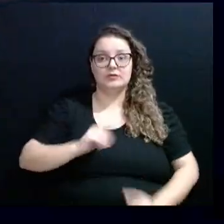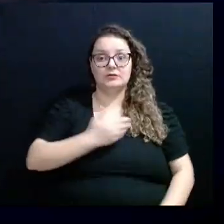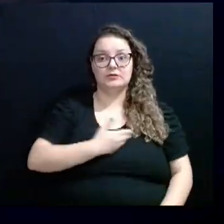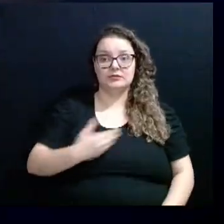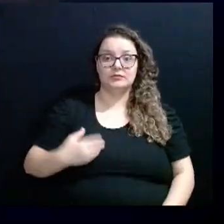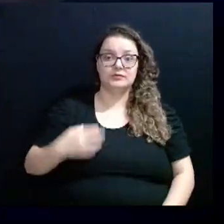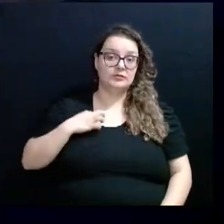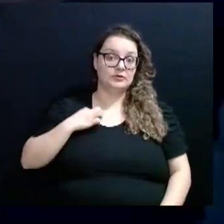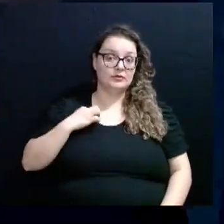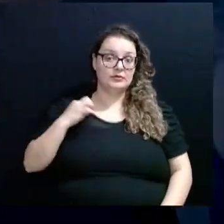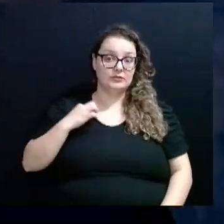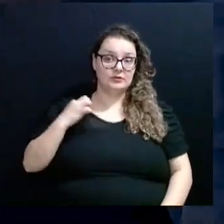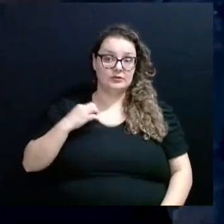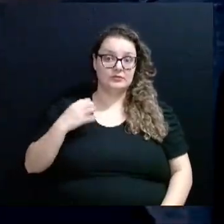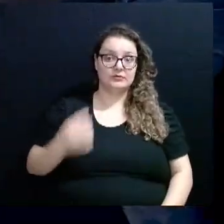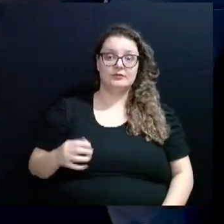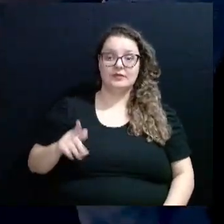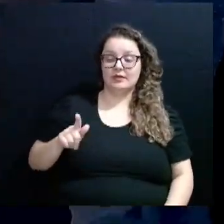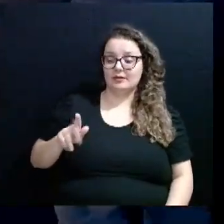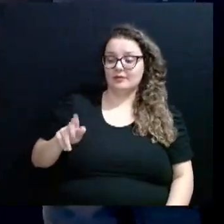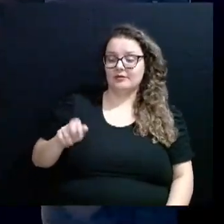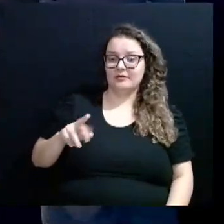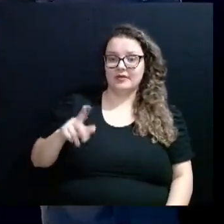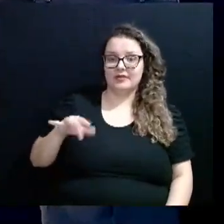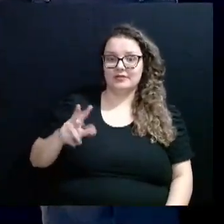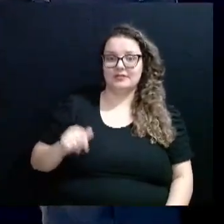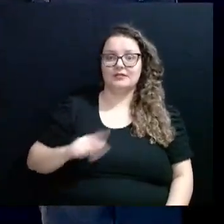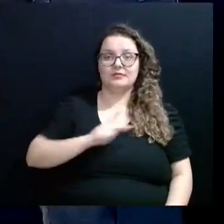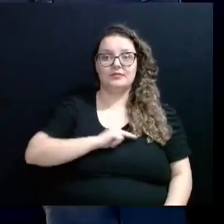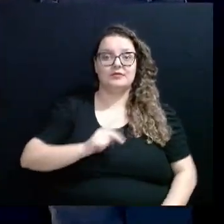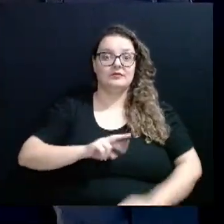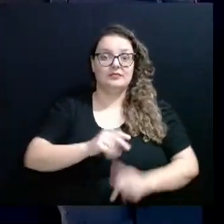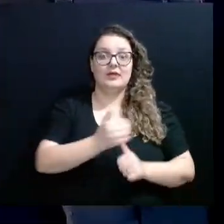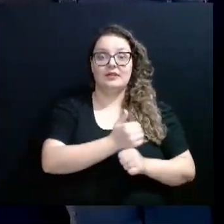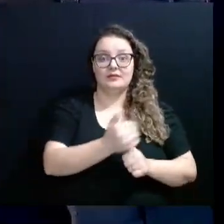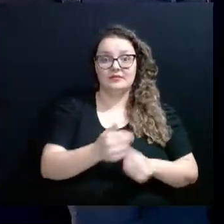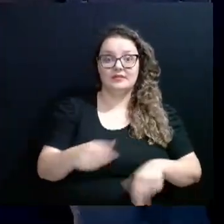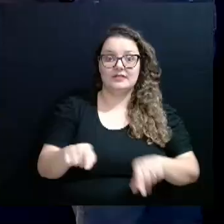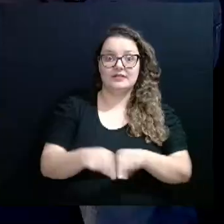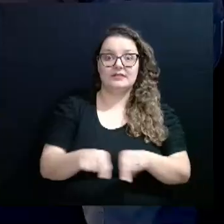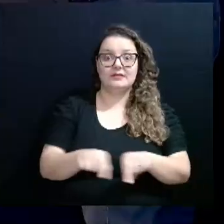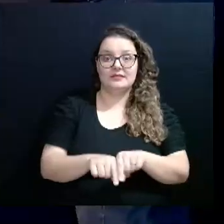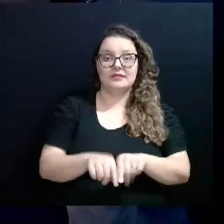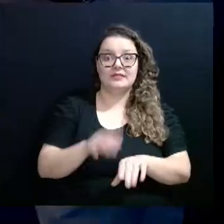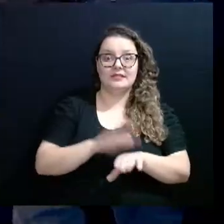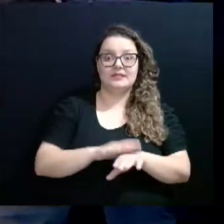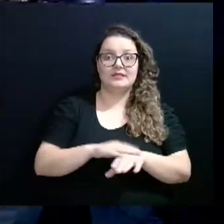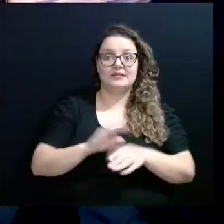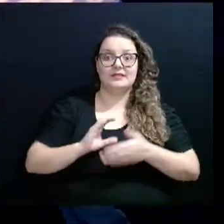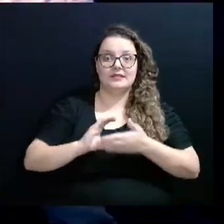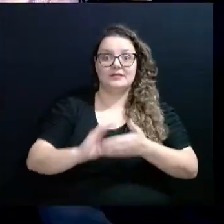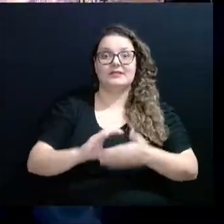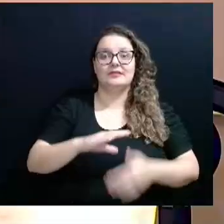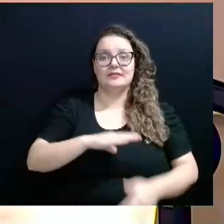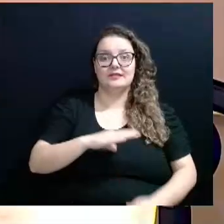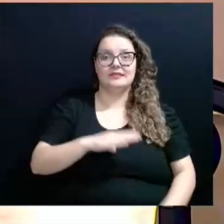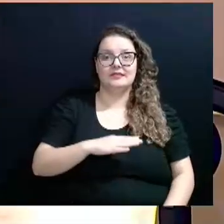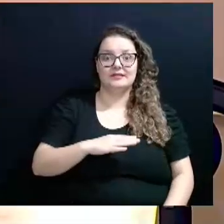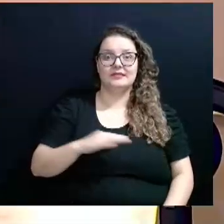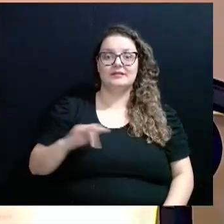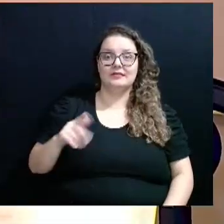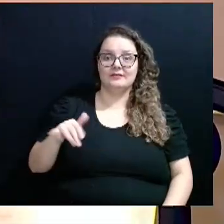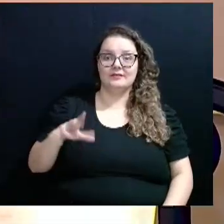Na Guardinha, presidiu vários mandatos. Também atuou em conselhos municipais e na Fundação FEAC. É